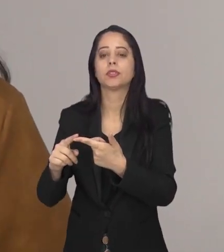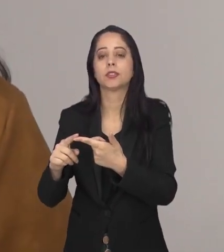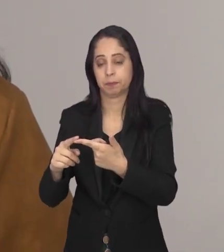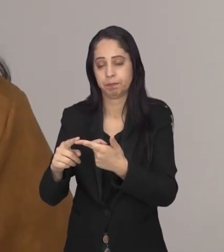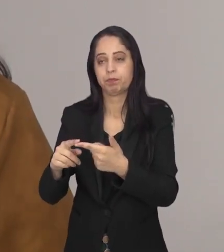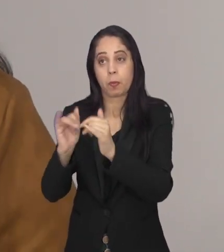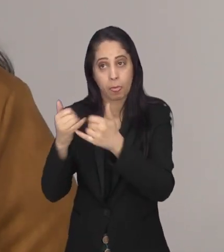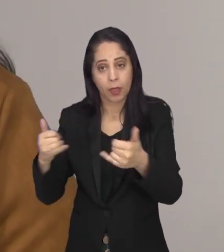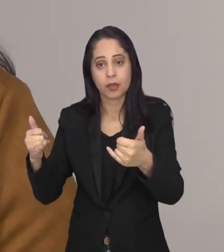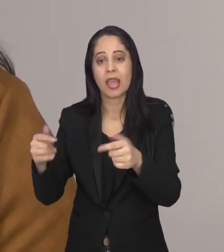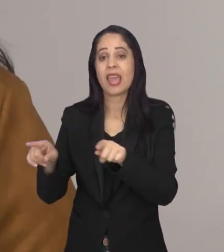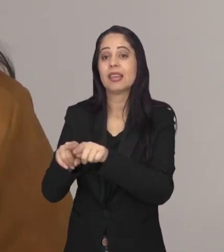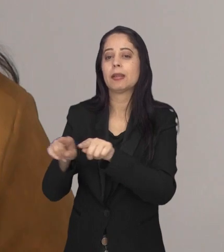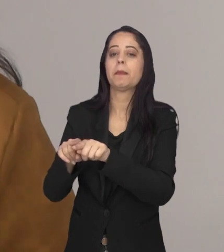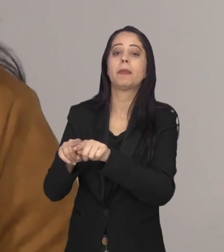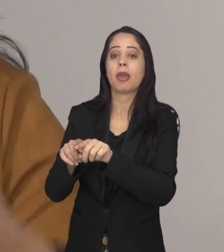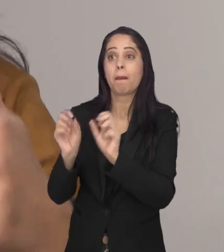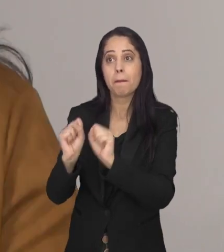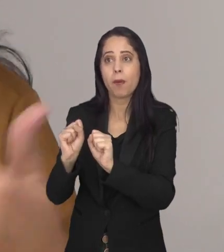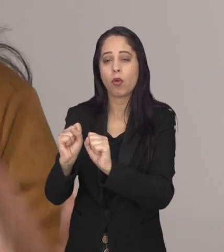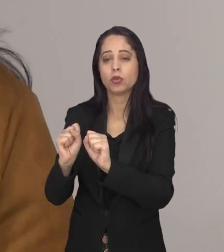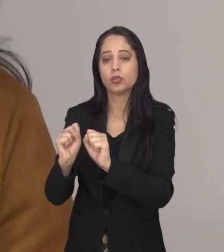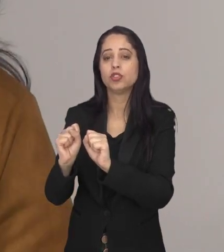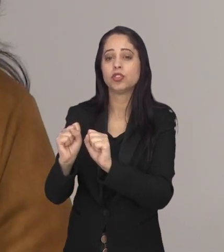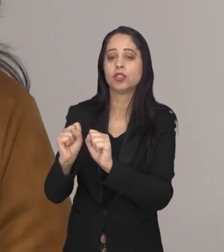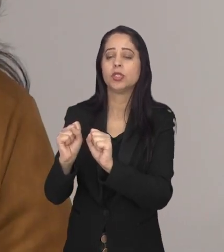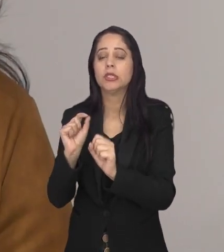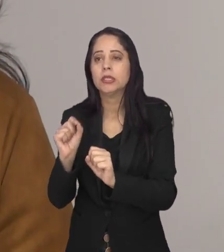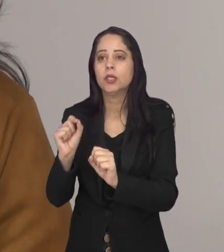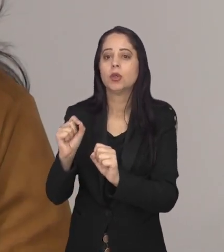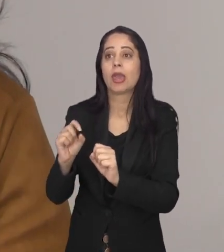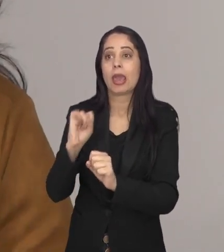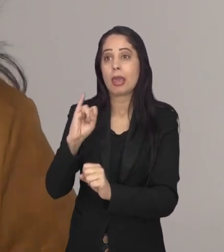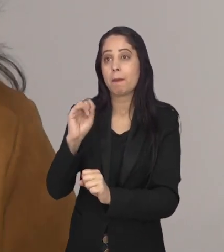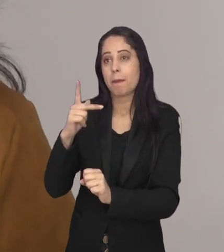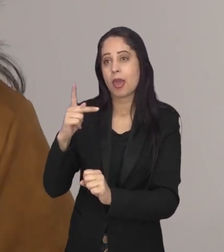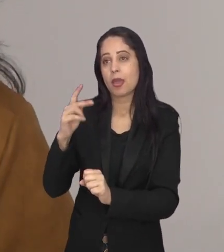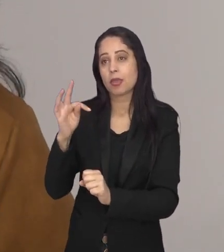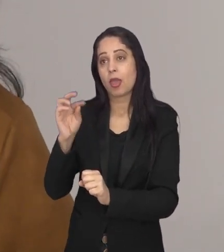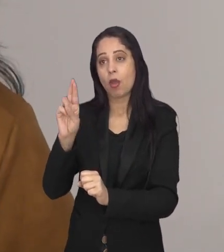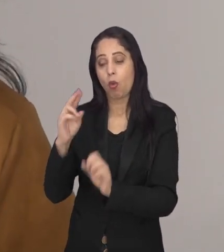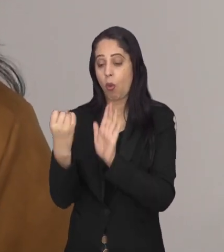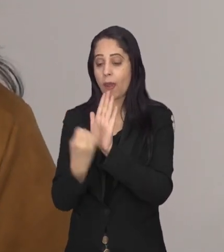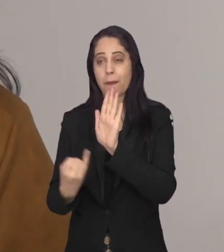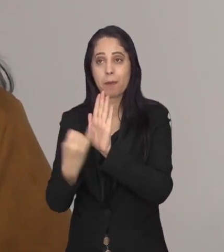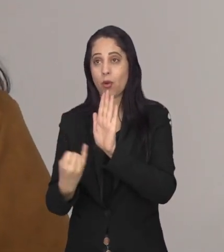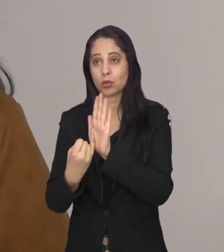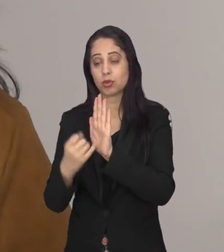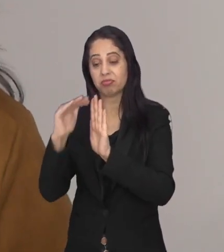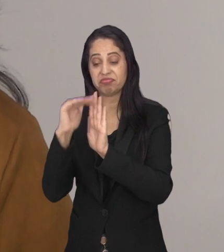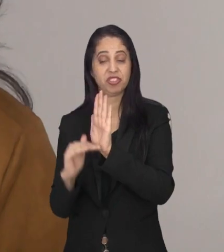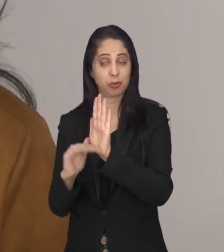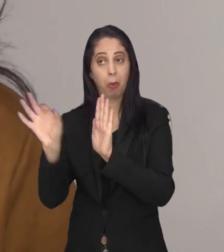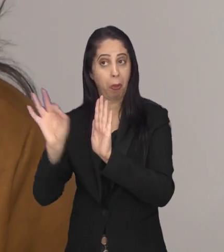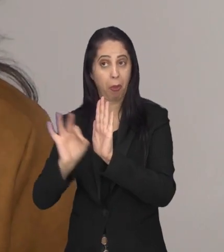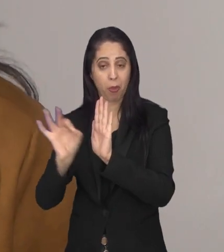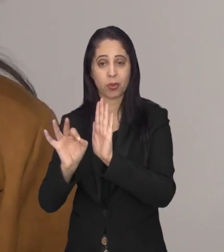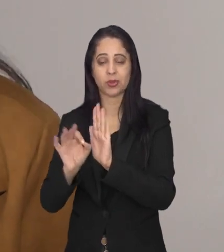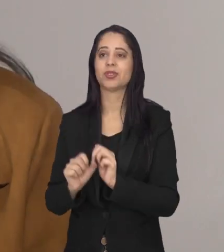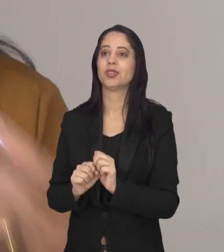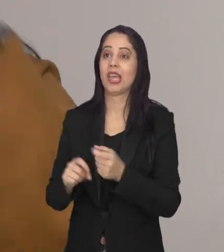até fazendas mesmo com energia solar, com placas de energia solar, porque o retorno é impressionante. E o projeto